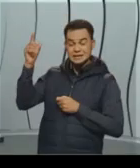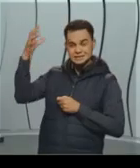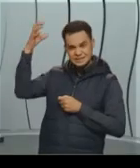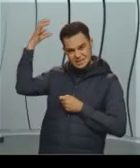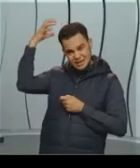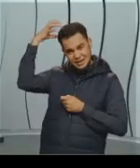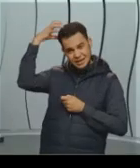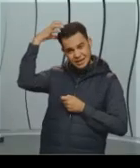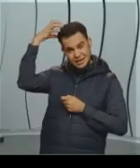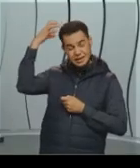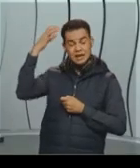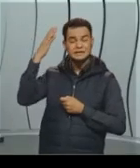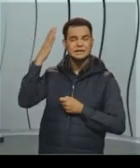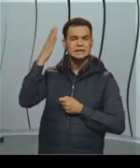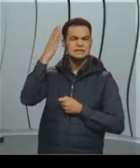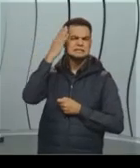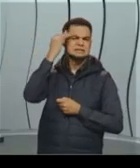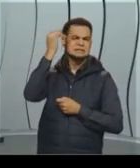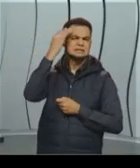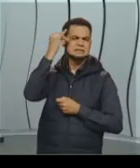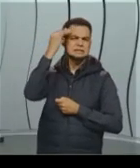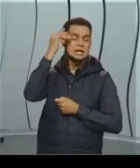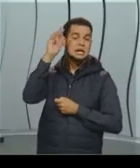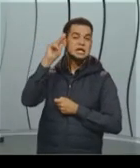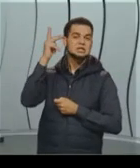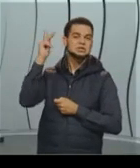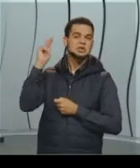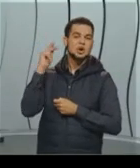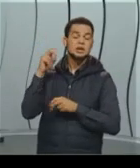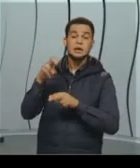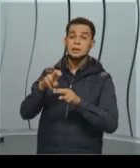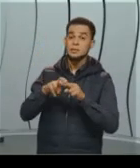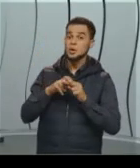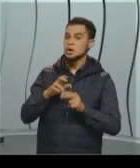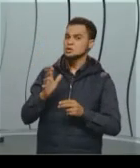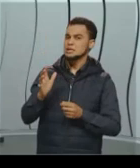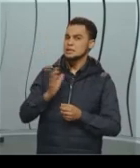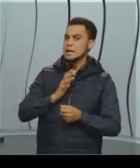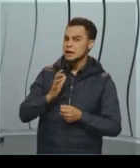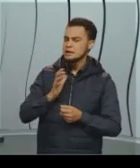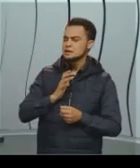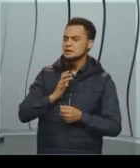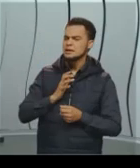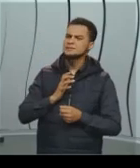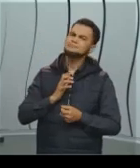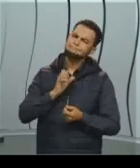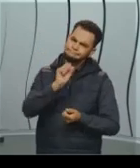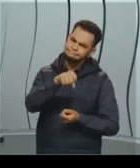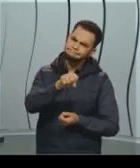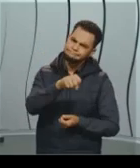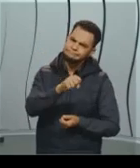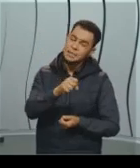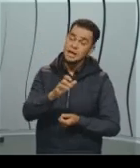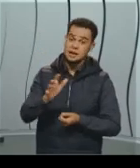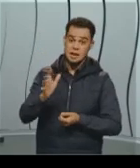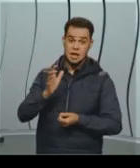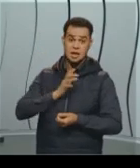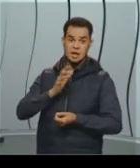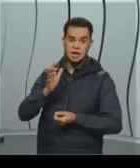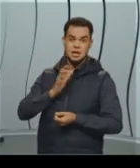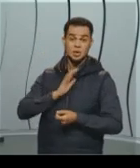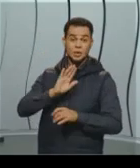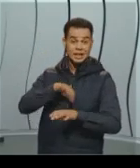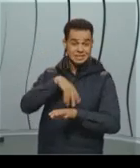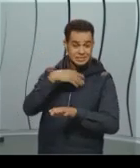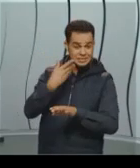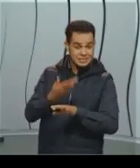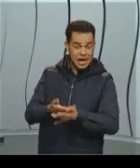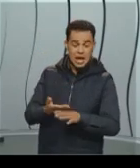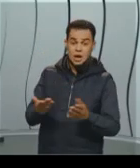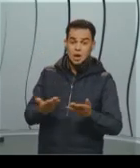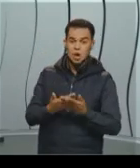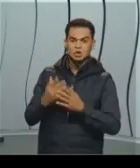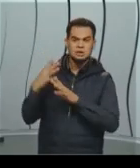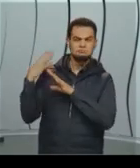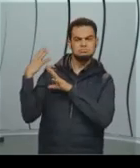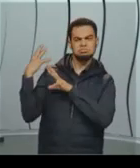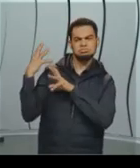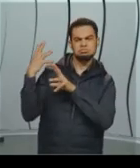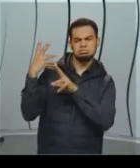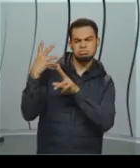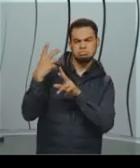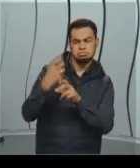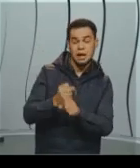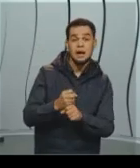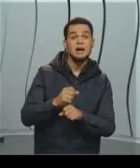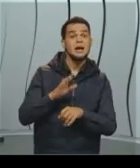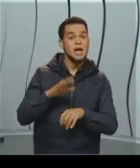muito importante para a história, não pela sua riqueza somente, porque é fato que ele é considerado ainda hoje na história um dos homens mais ricos